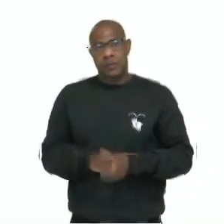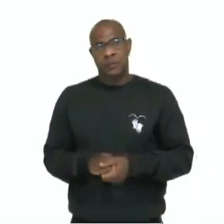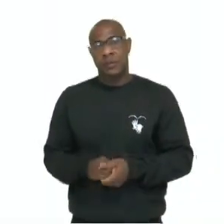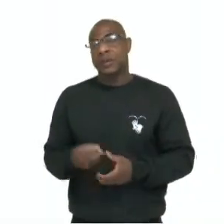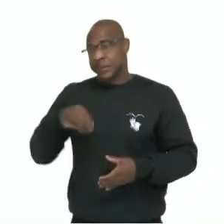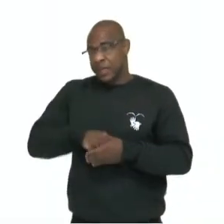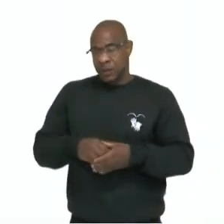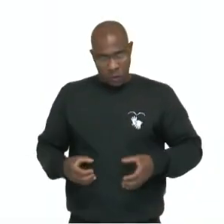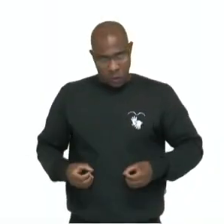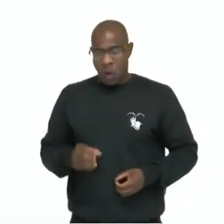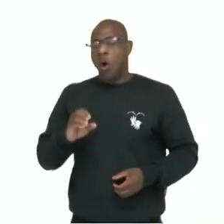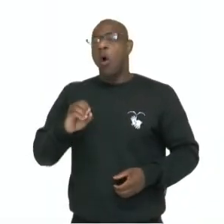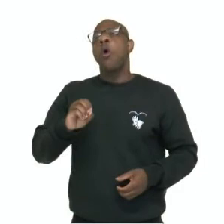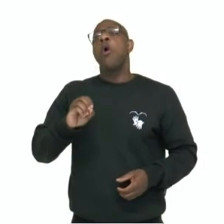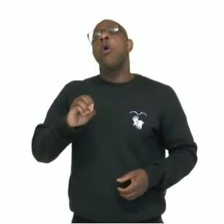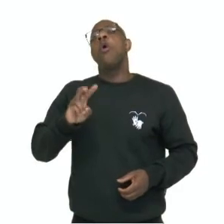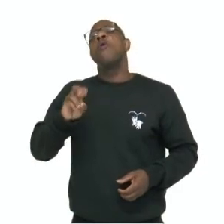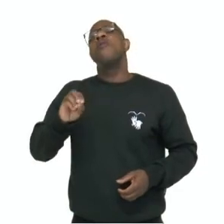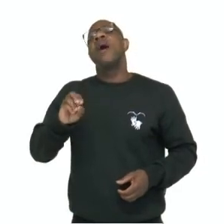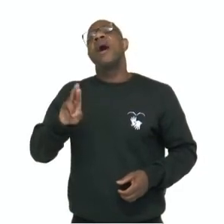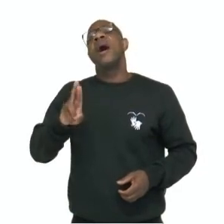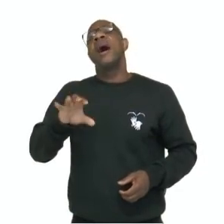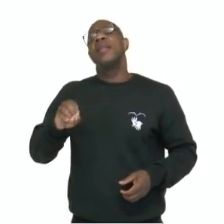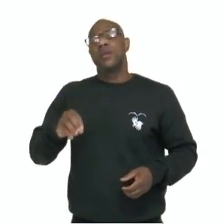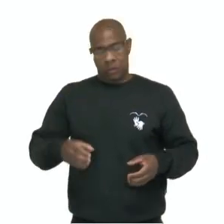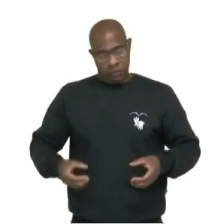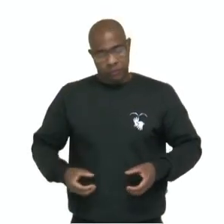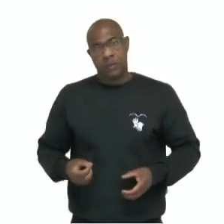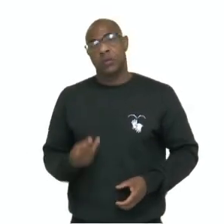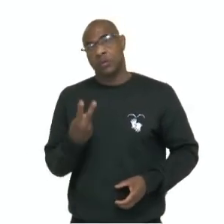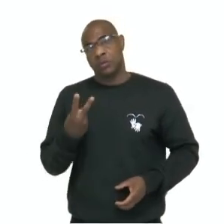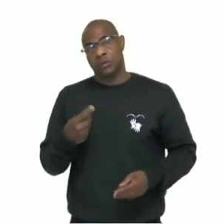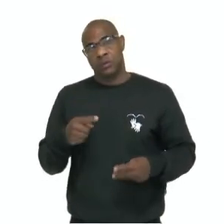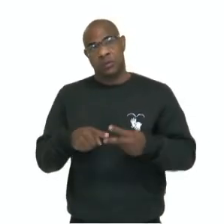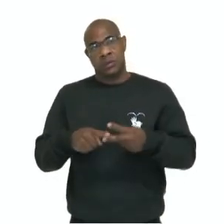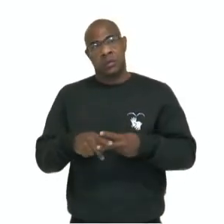no ovário e são dois, estrógeno e progesterona. O